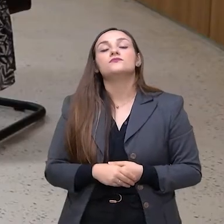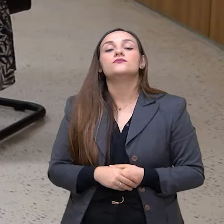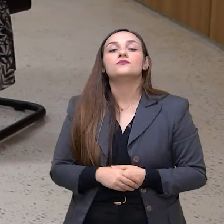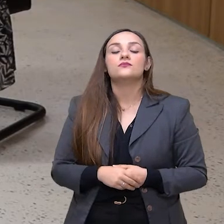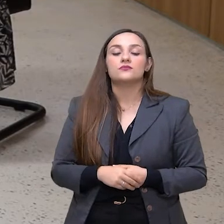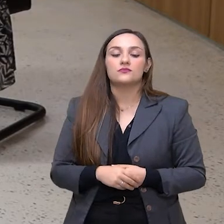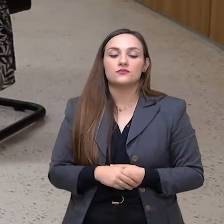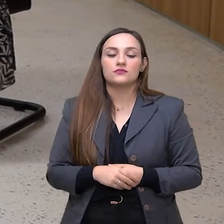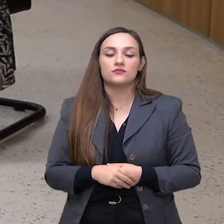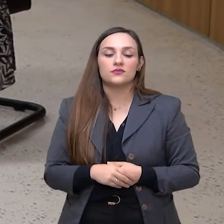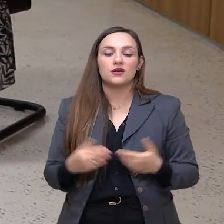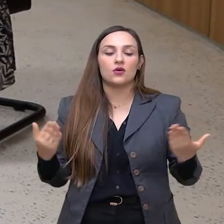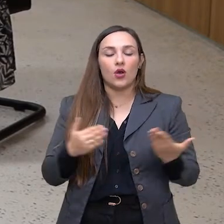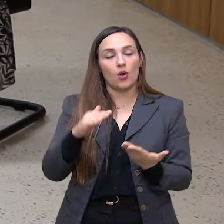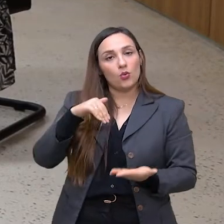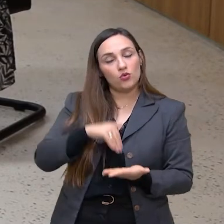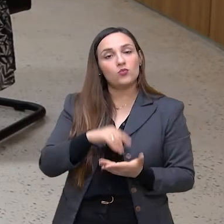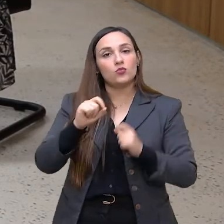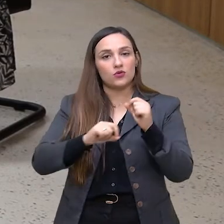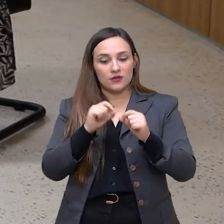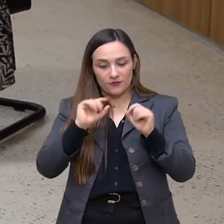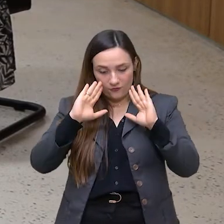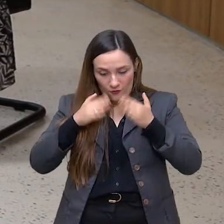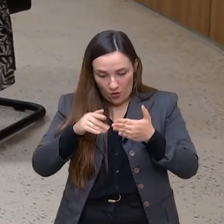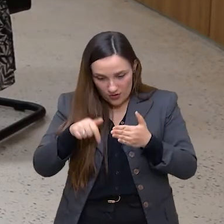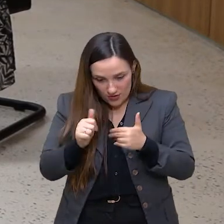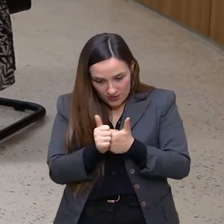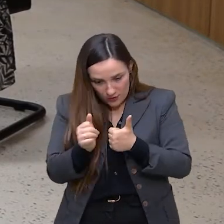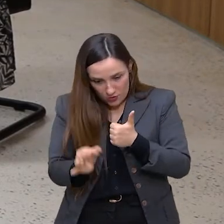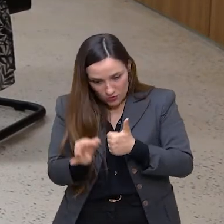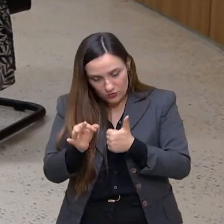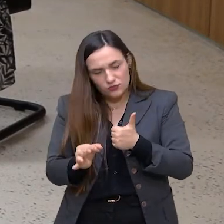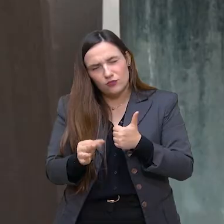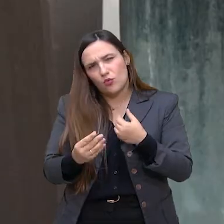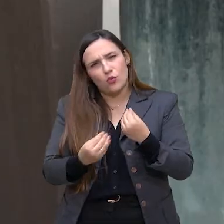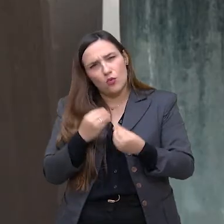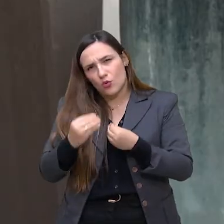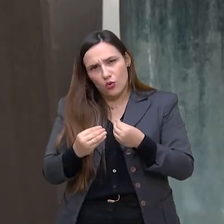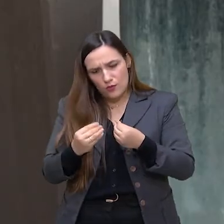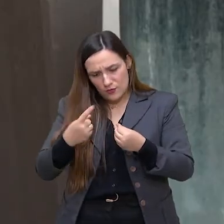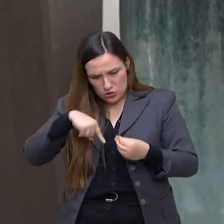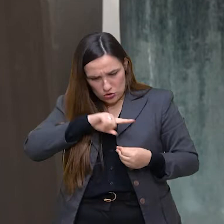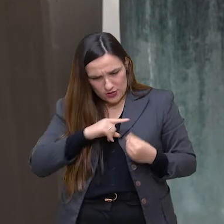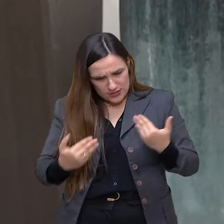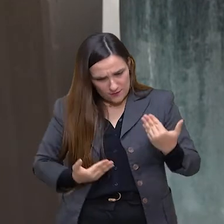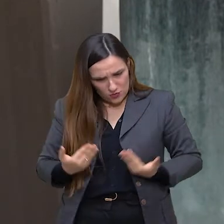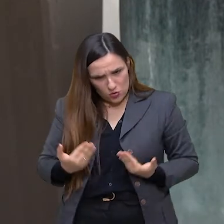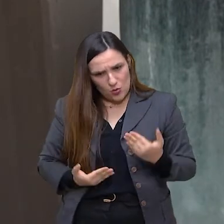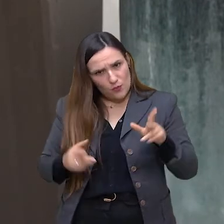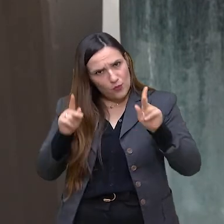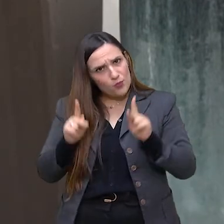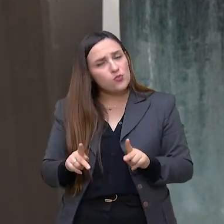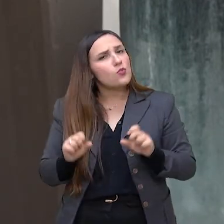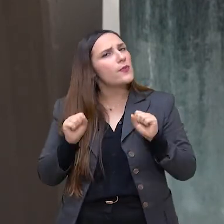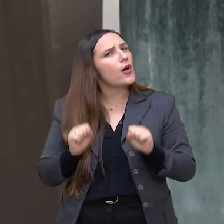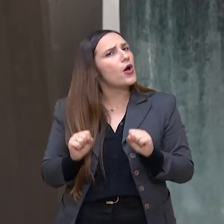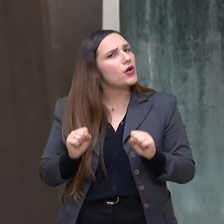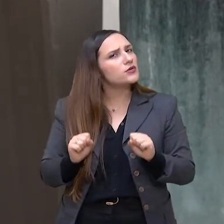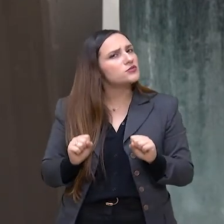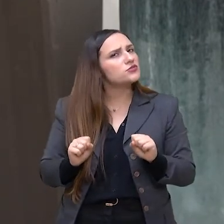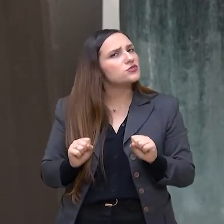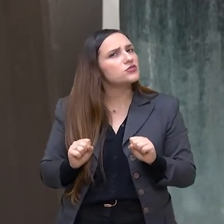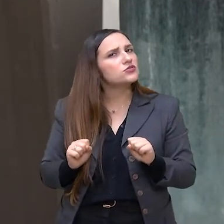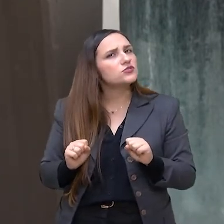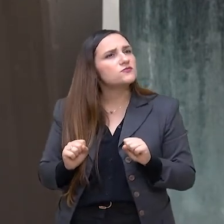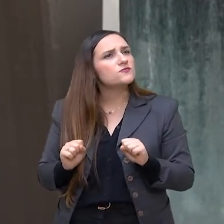voltando aqui mais para o âmbito do Tribunal de Justiça de Mato Grosso do Sul, como servidores do tribunal, eles